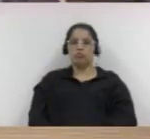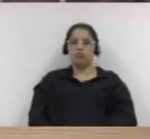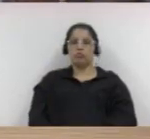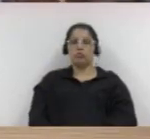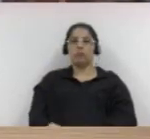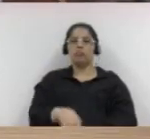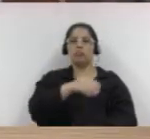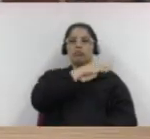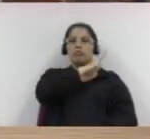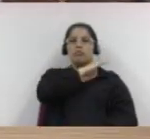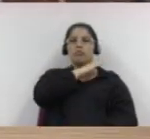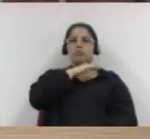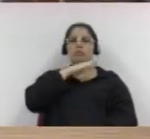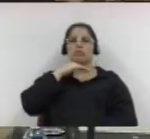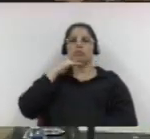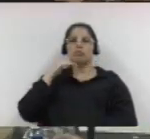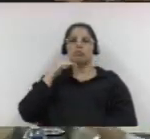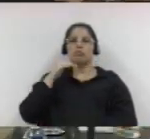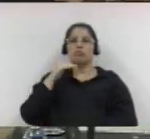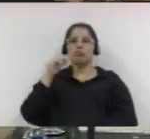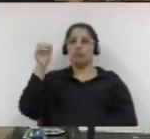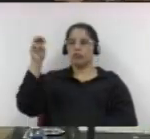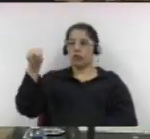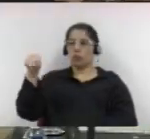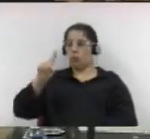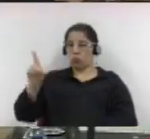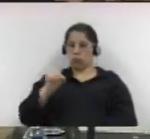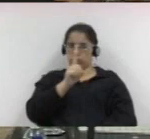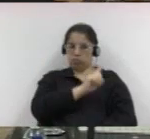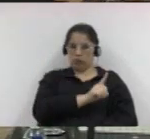Vereador Aloísio Marinho de Andrade. Não.